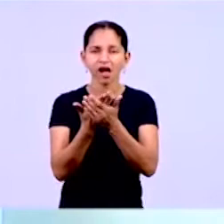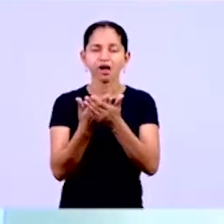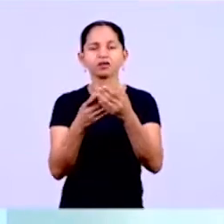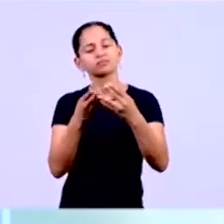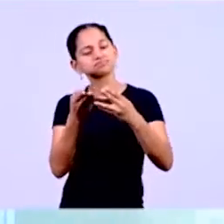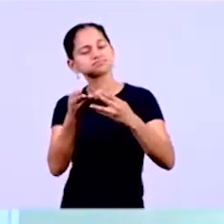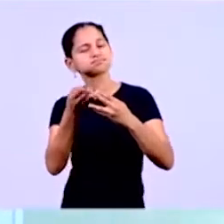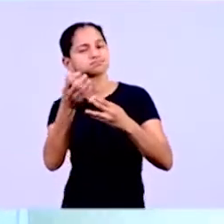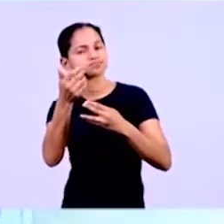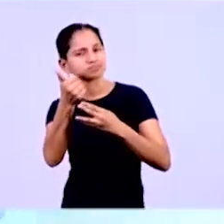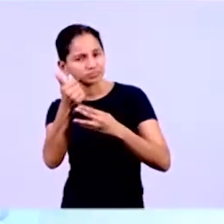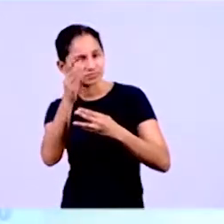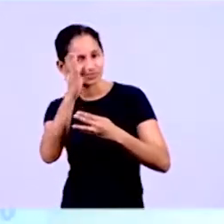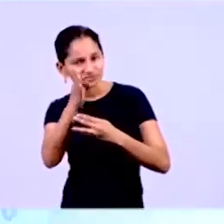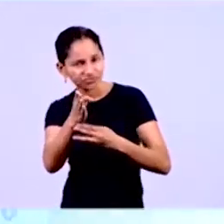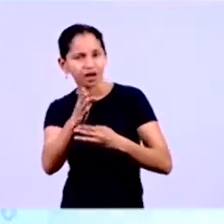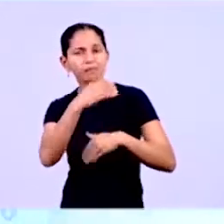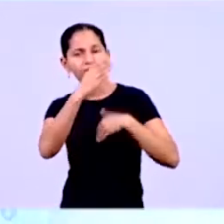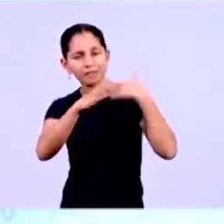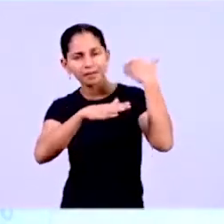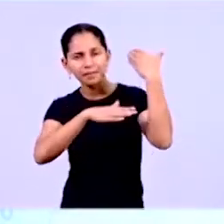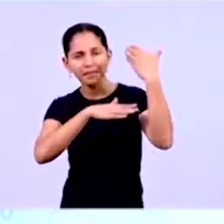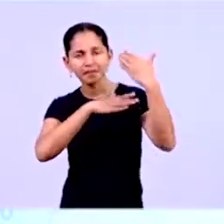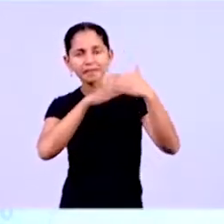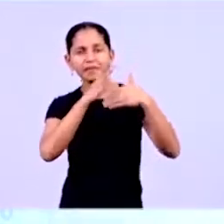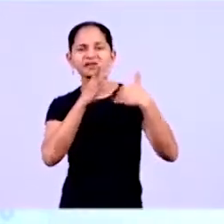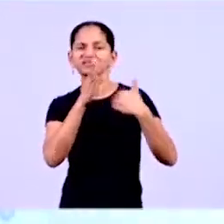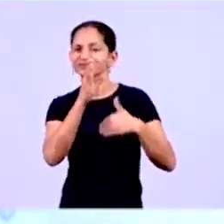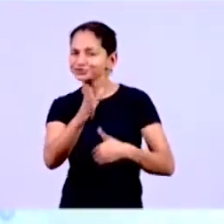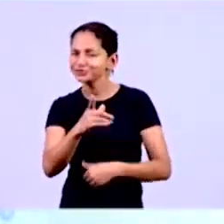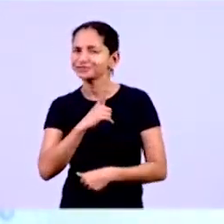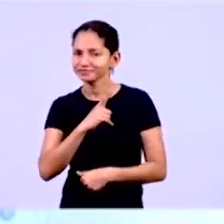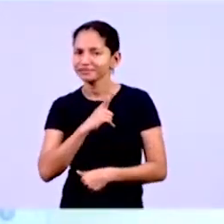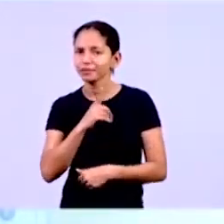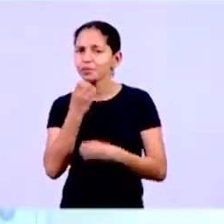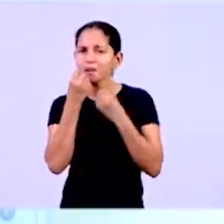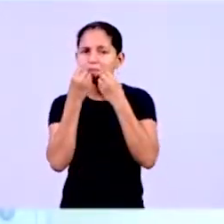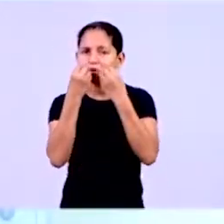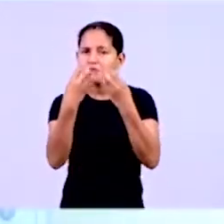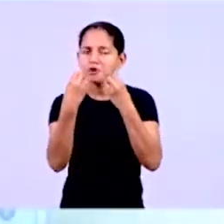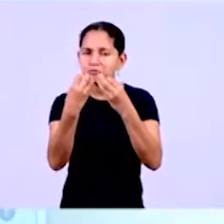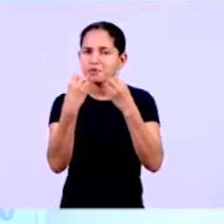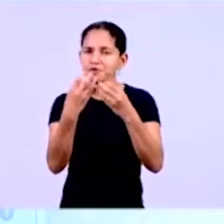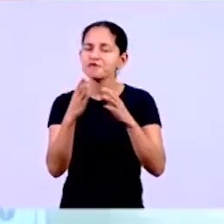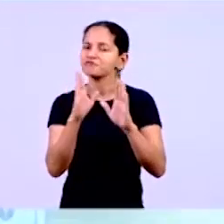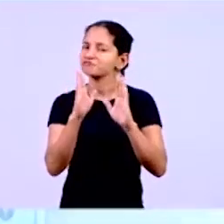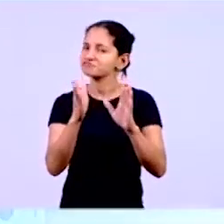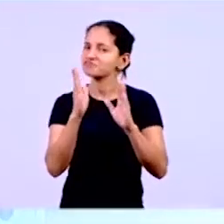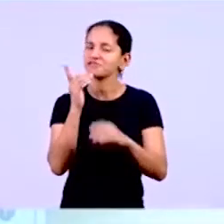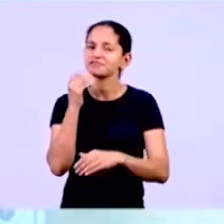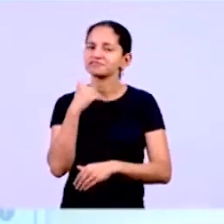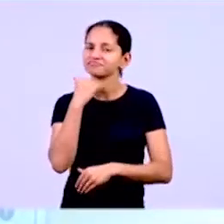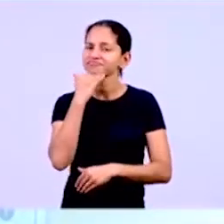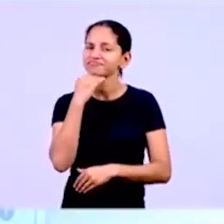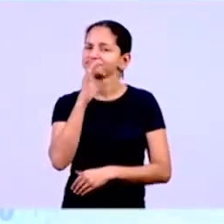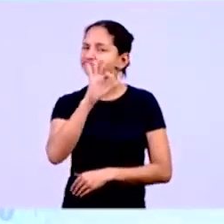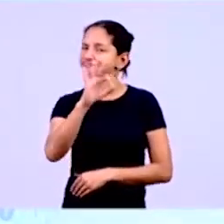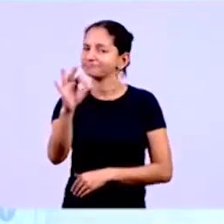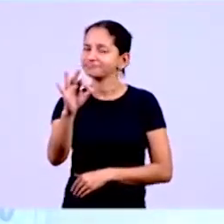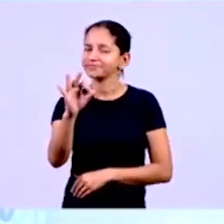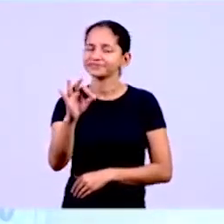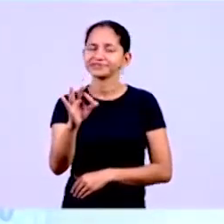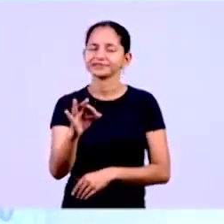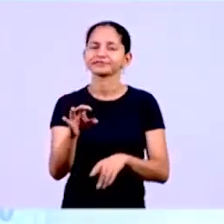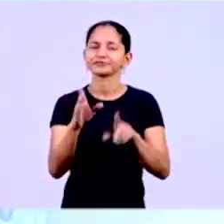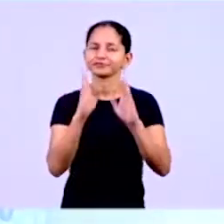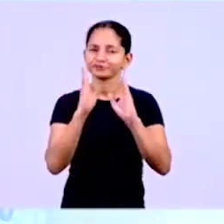boa mesmo, falando dos avanços, da história da internet toda. Isso já é mais do que o suficiente para a gente falar, né? Para ser uma